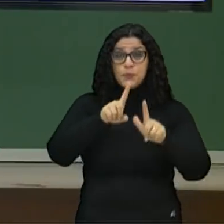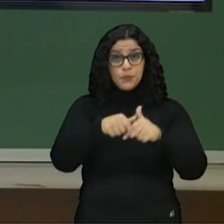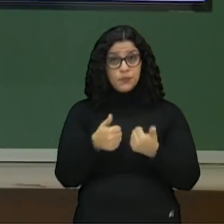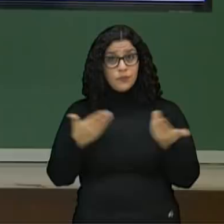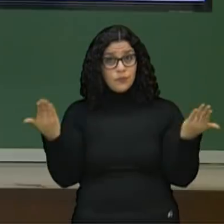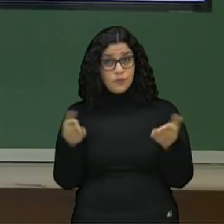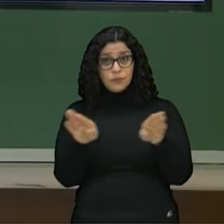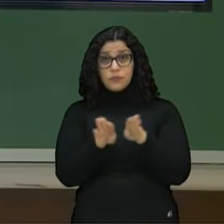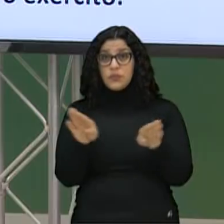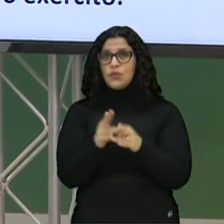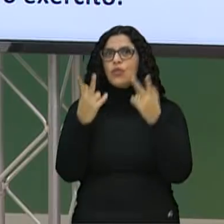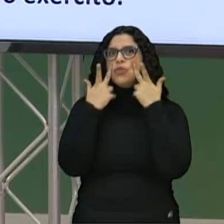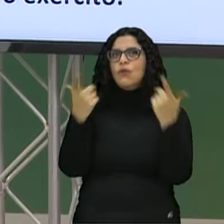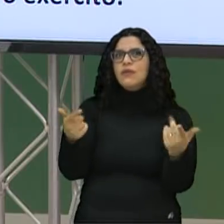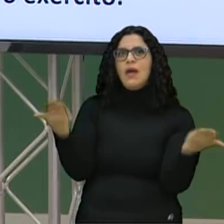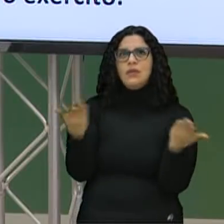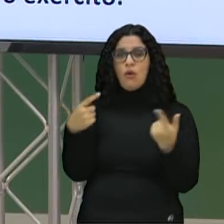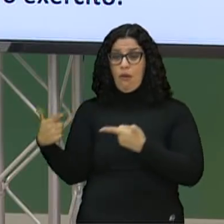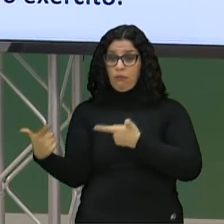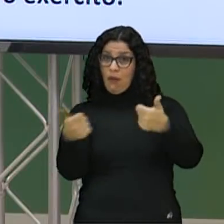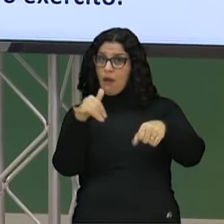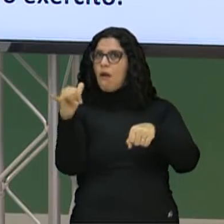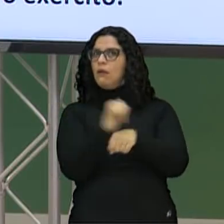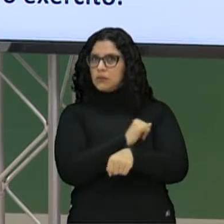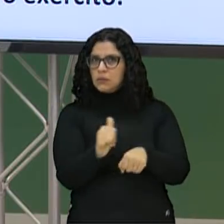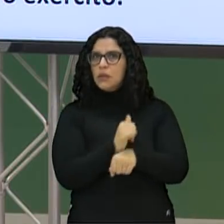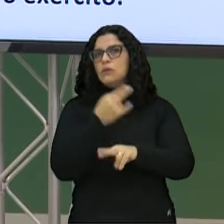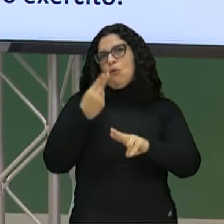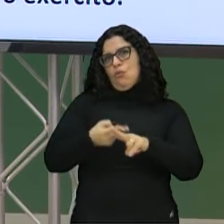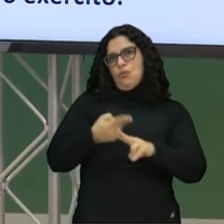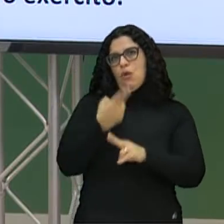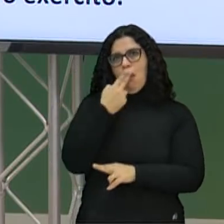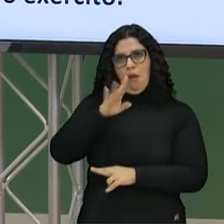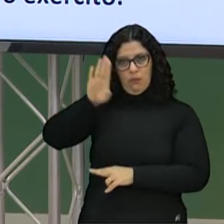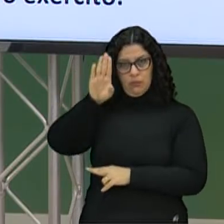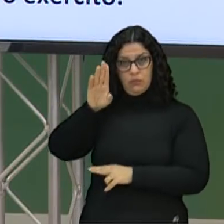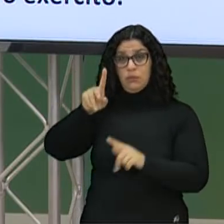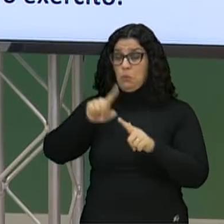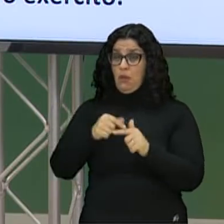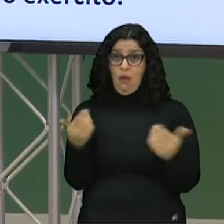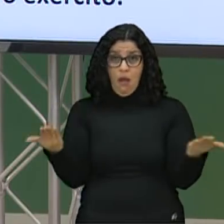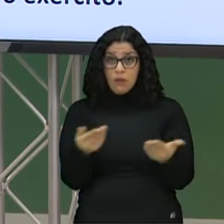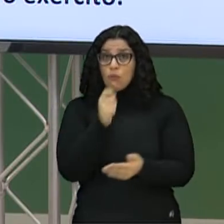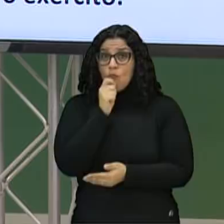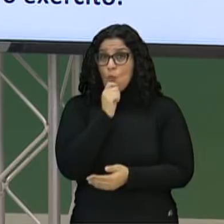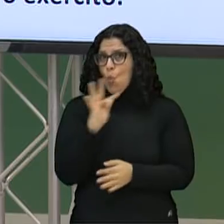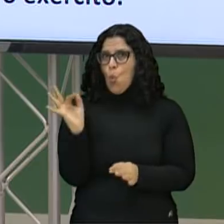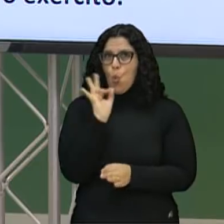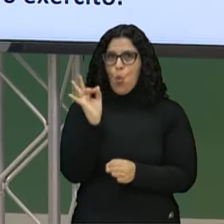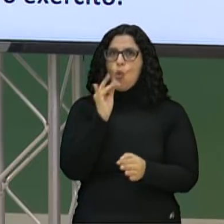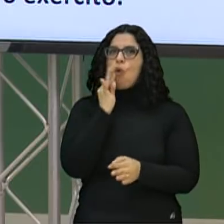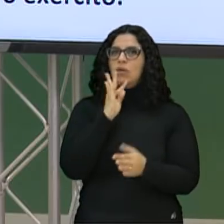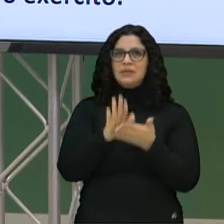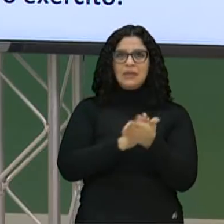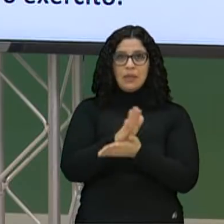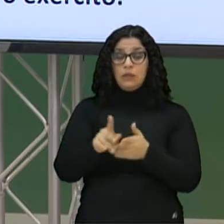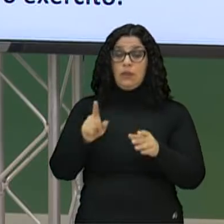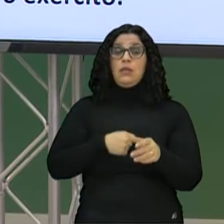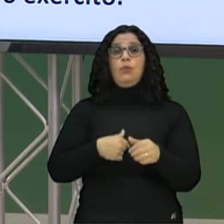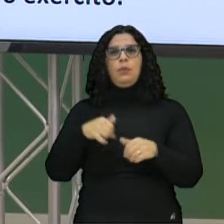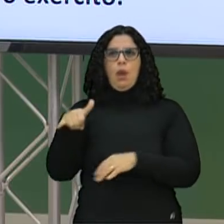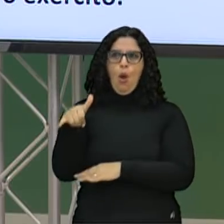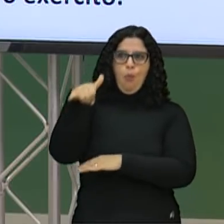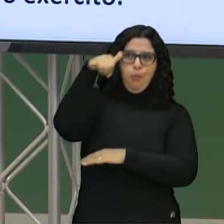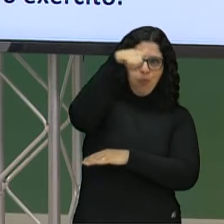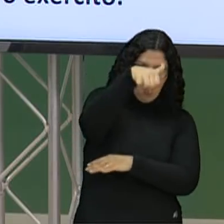Então, é uma novidade na guerra essa tática. Em guerras até então. Primeiro o uso da infantaria, depois os